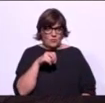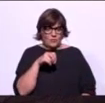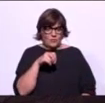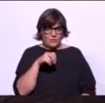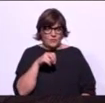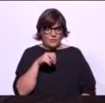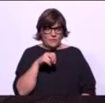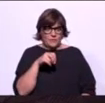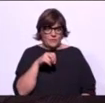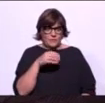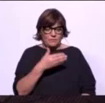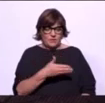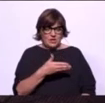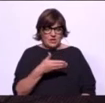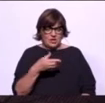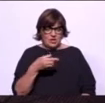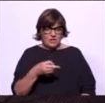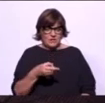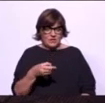de